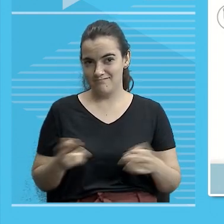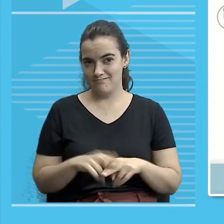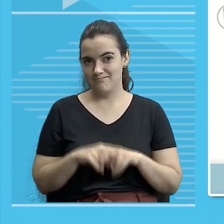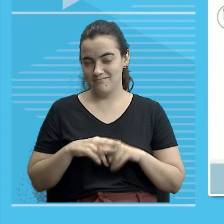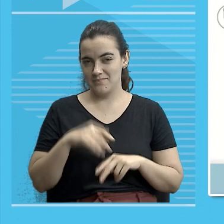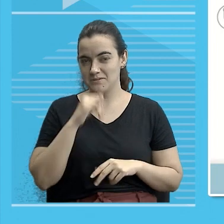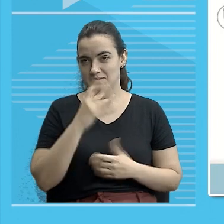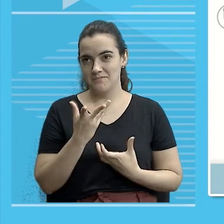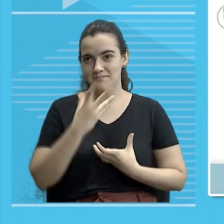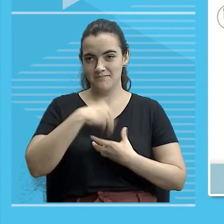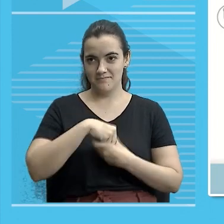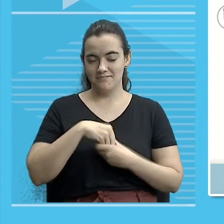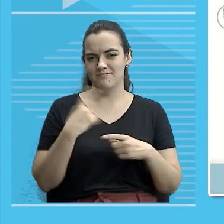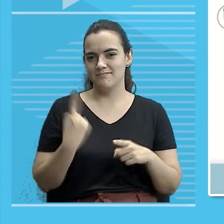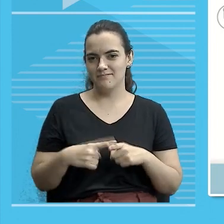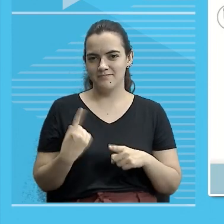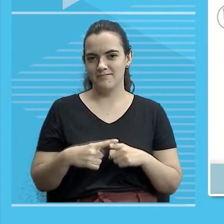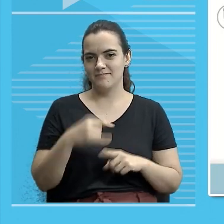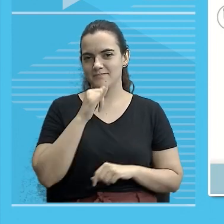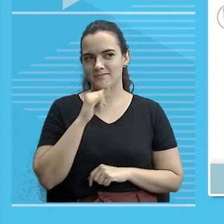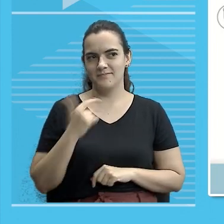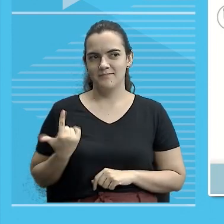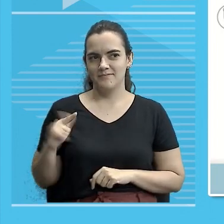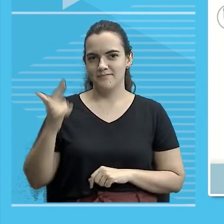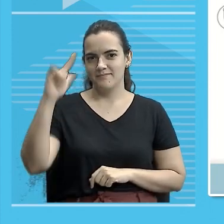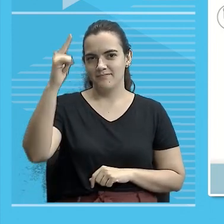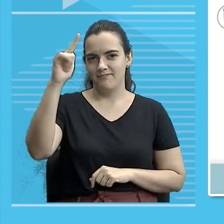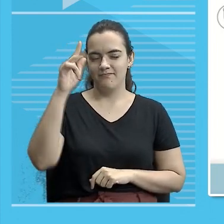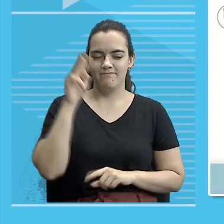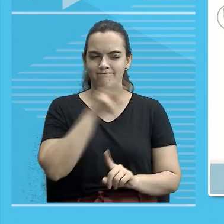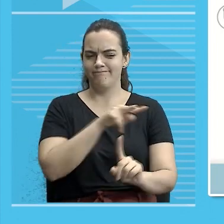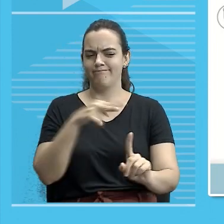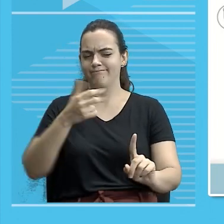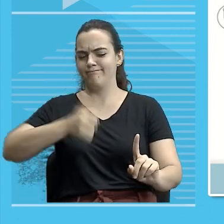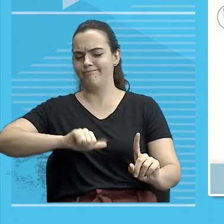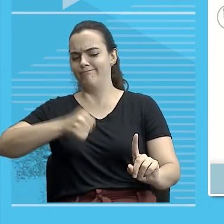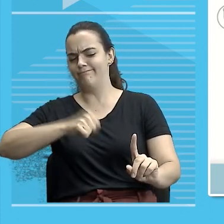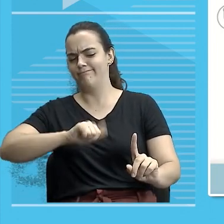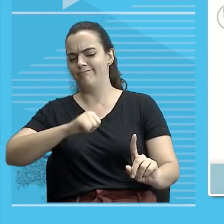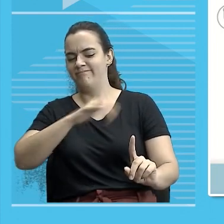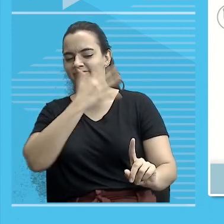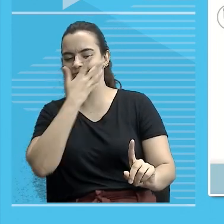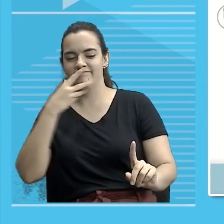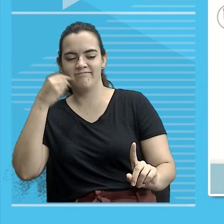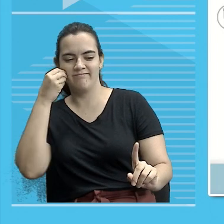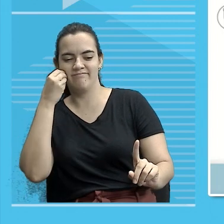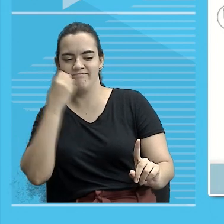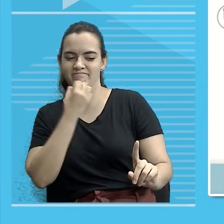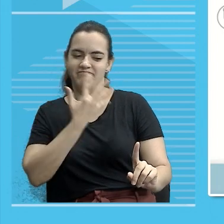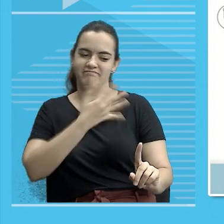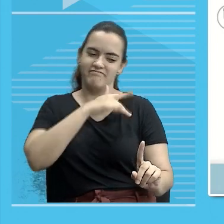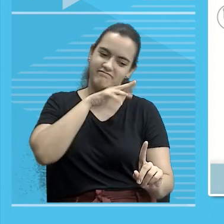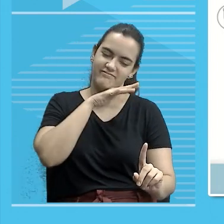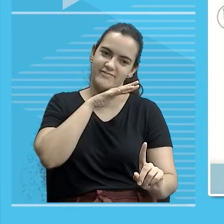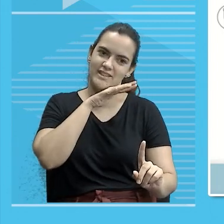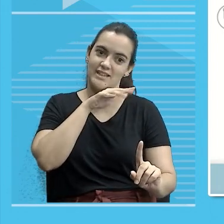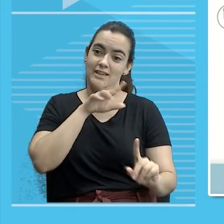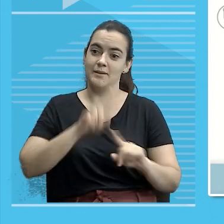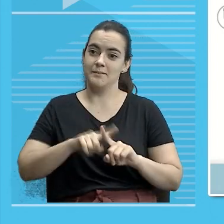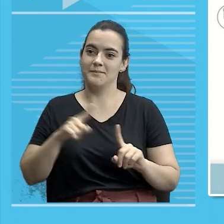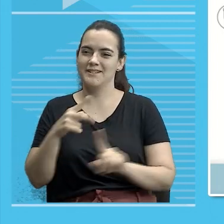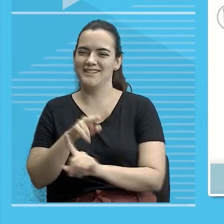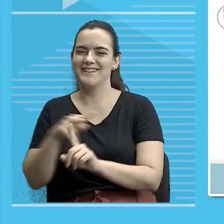por exemplo para Luana qualidade é uma coisa para o professor Gilvan a qualidade é